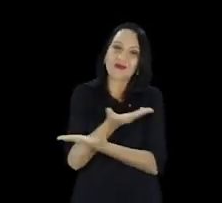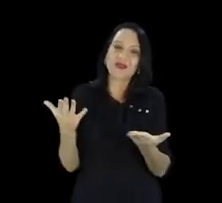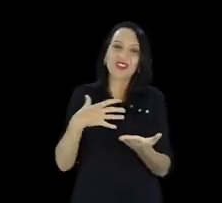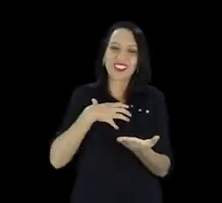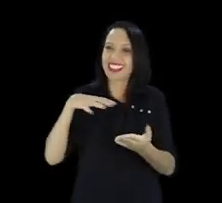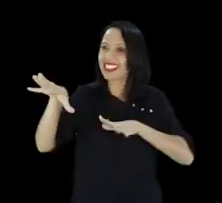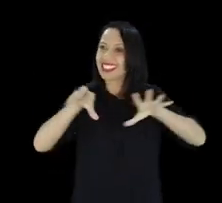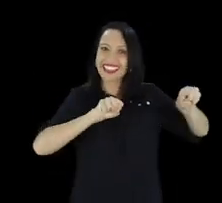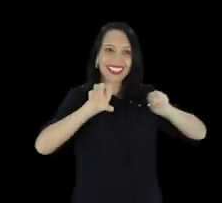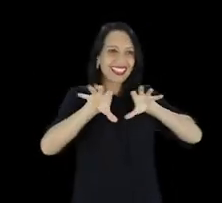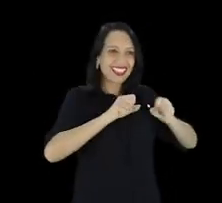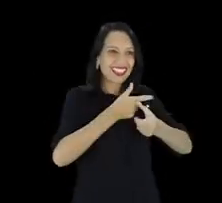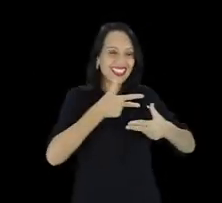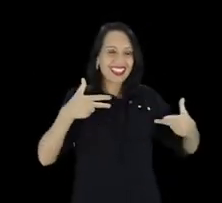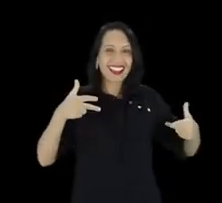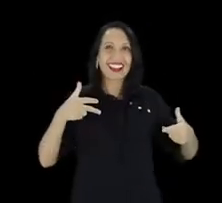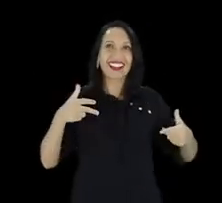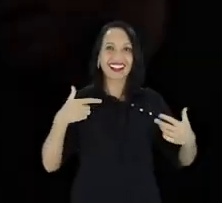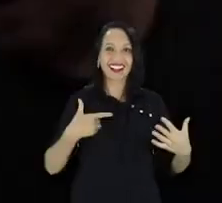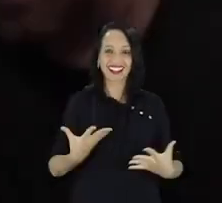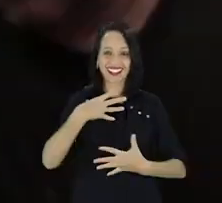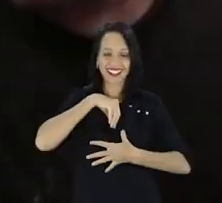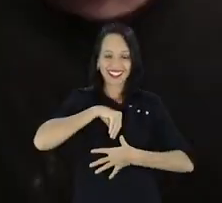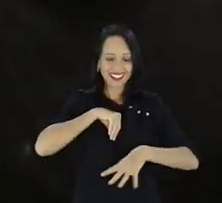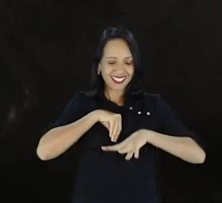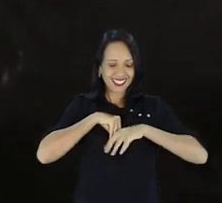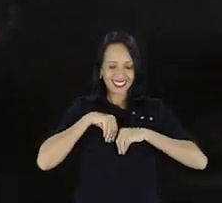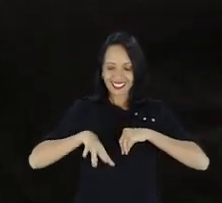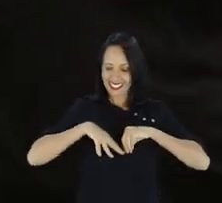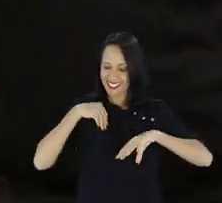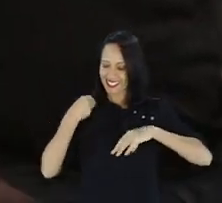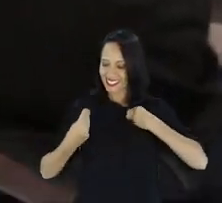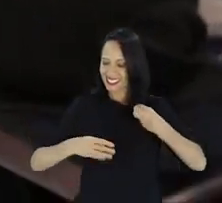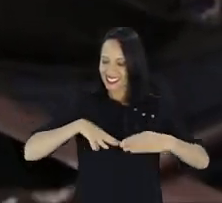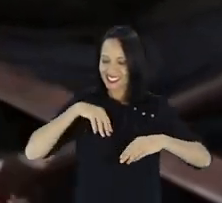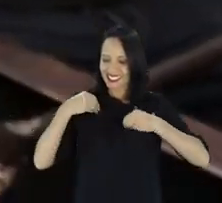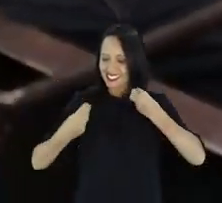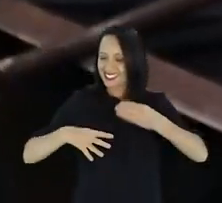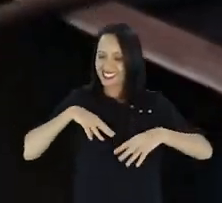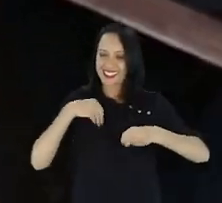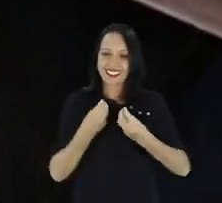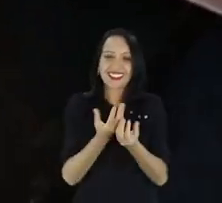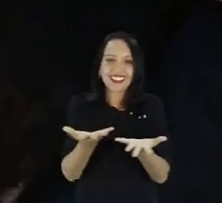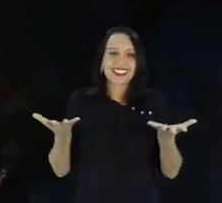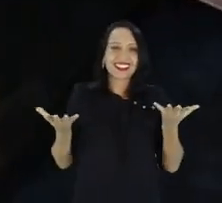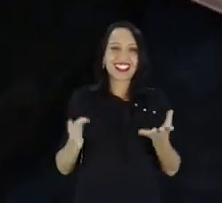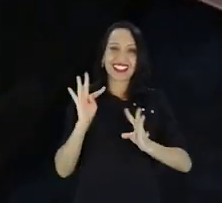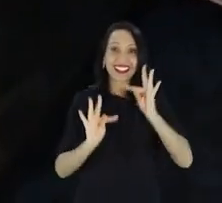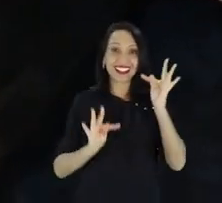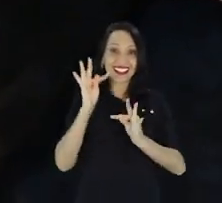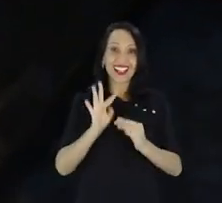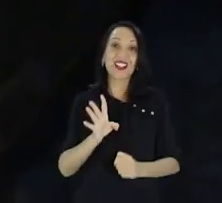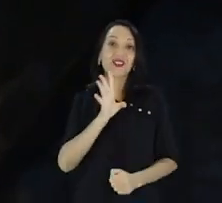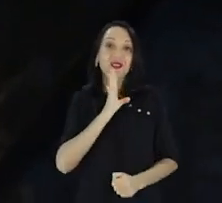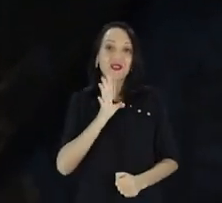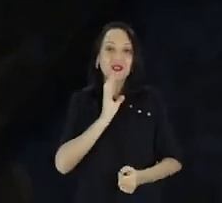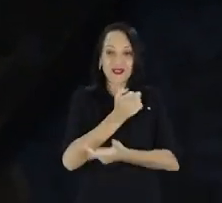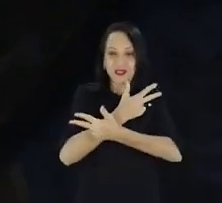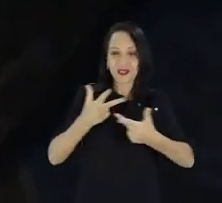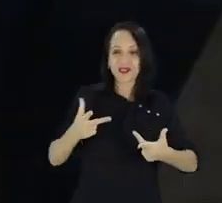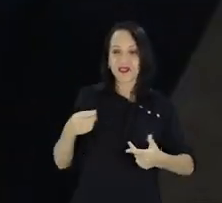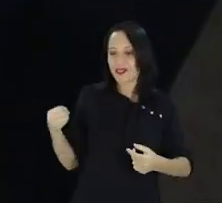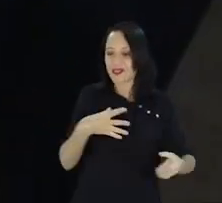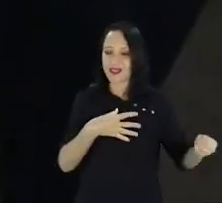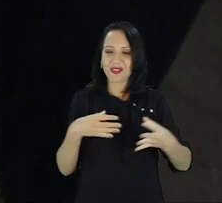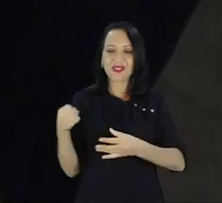capturar essa coisa abrangível que está fora de nós tá dentro de nós e materializá-la com tantas técnicas com tanto conhecimento às vezes inventando técnicas